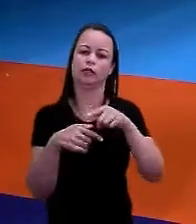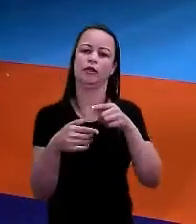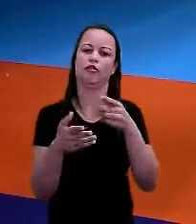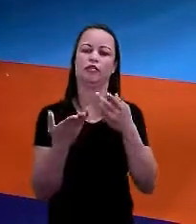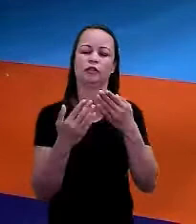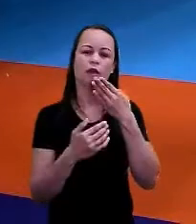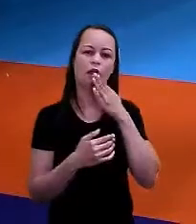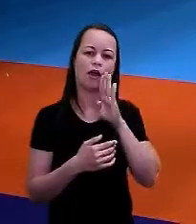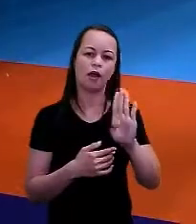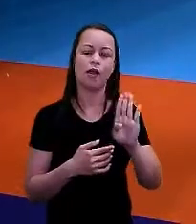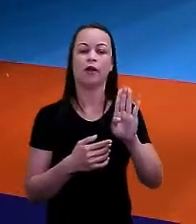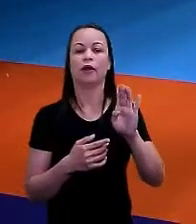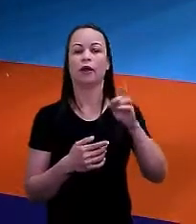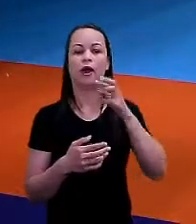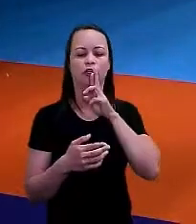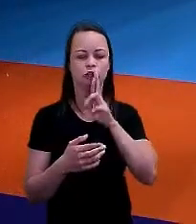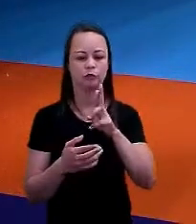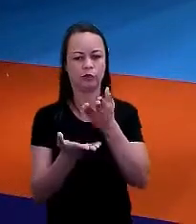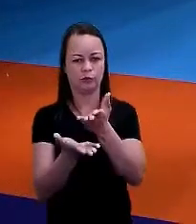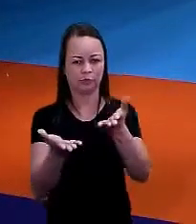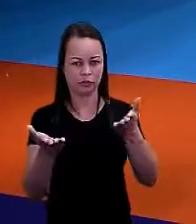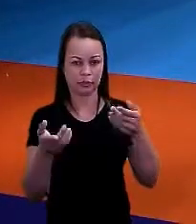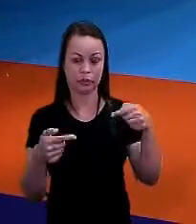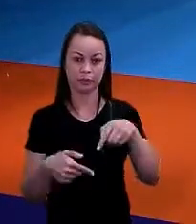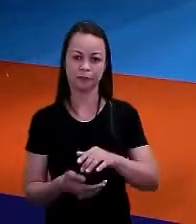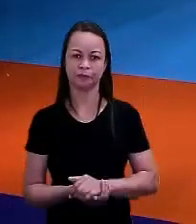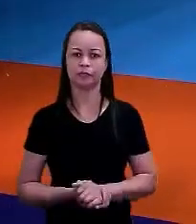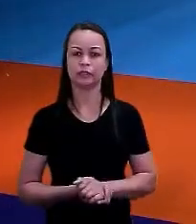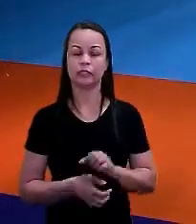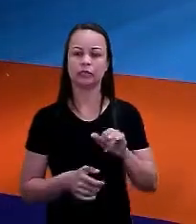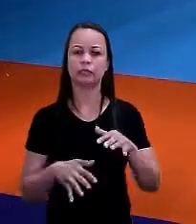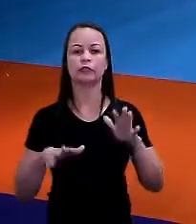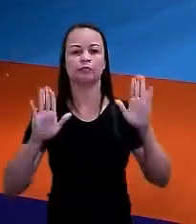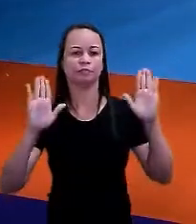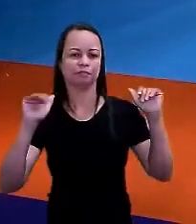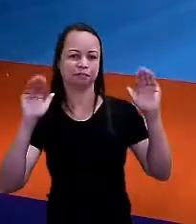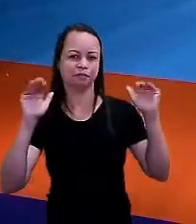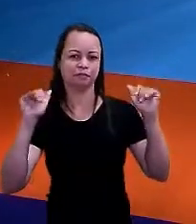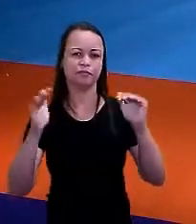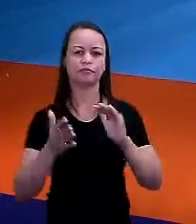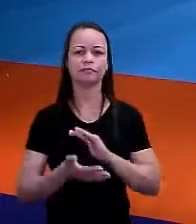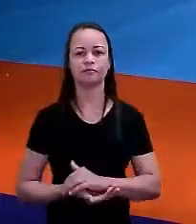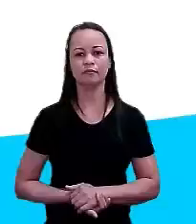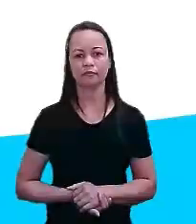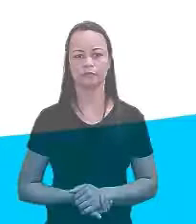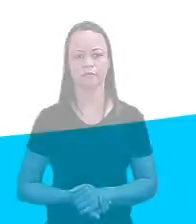aqui na próxima aula. Então, por hoje é só. See you next class. Bye!